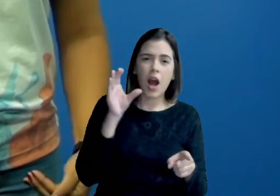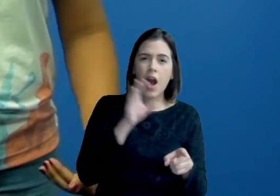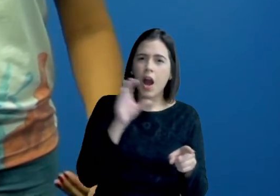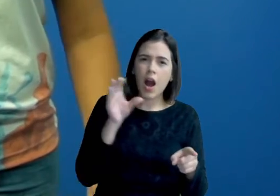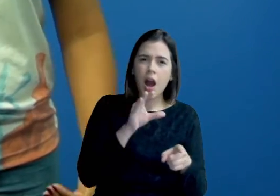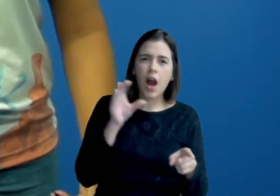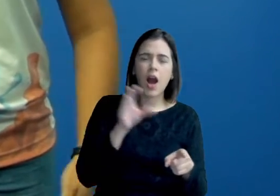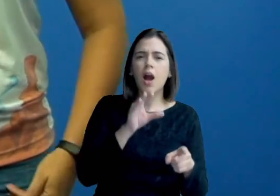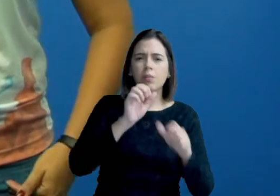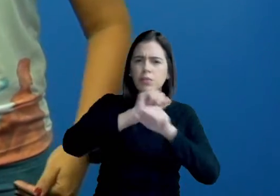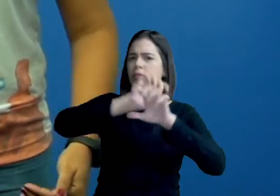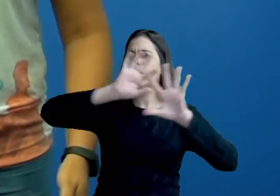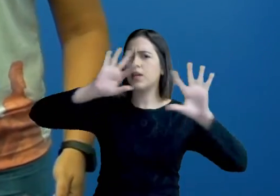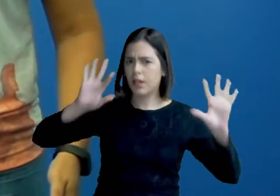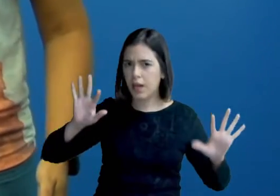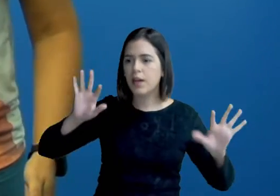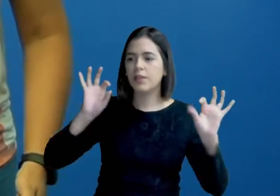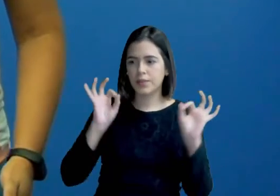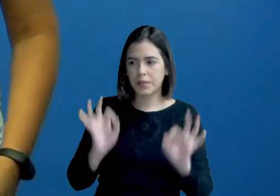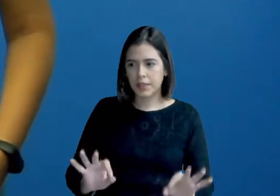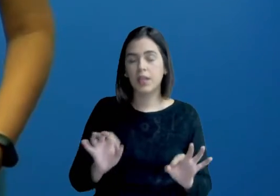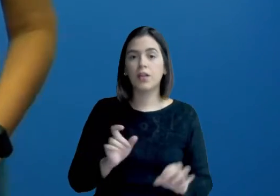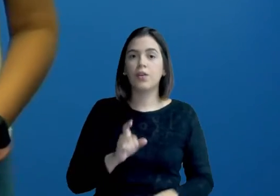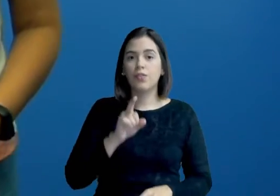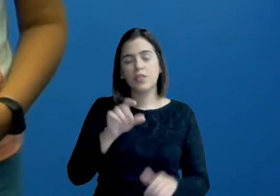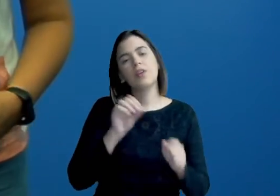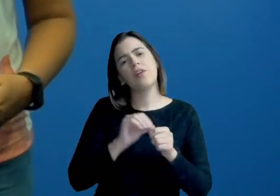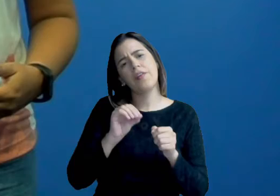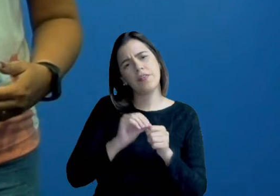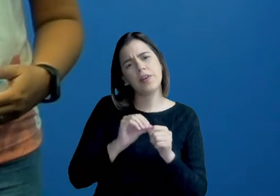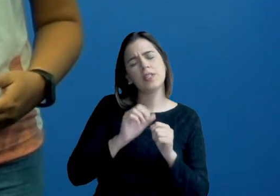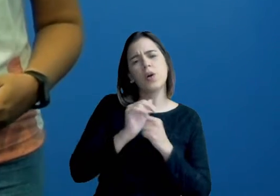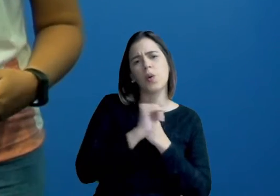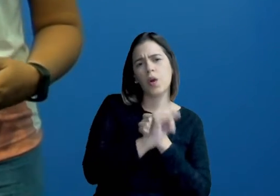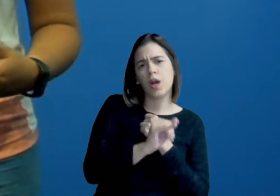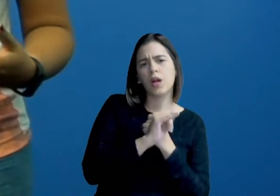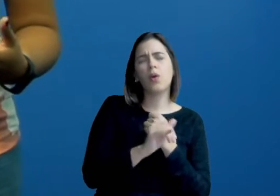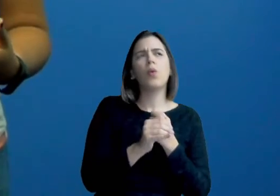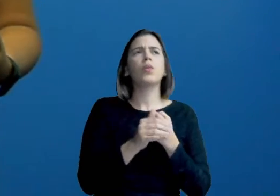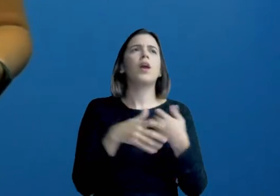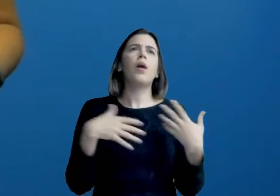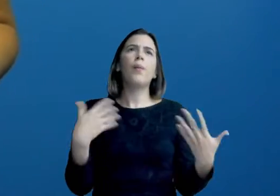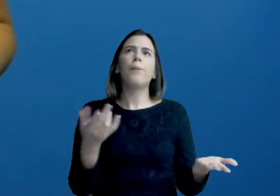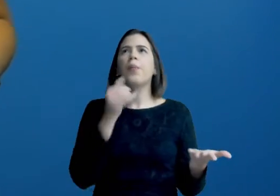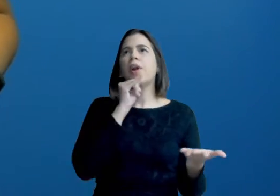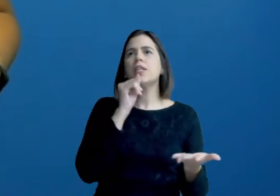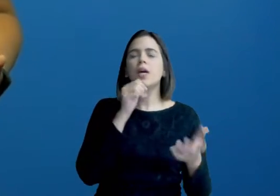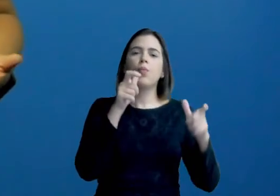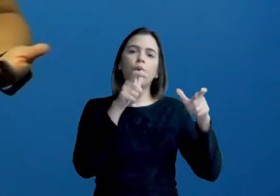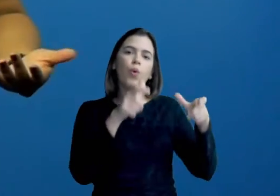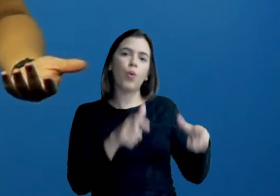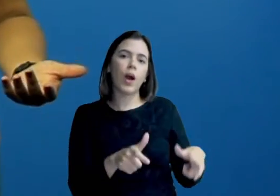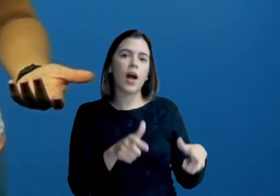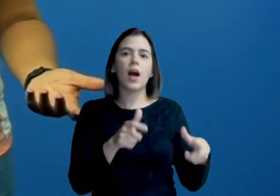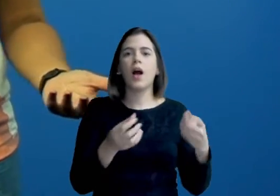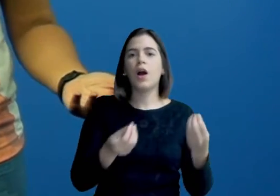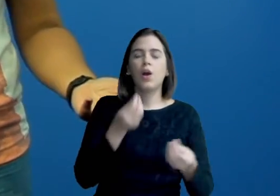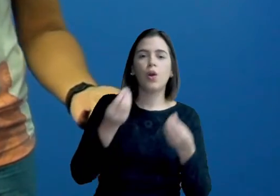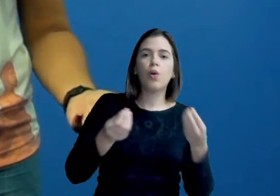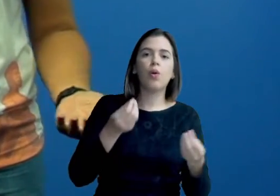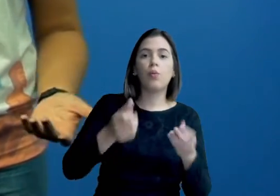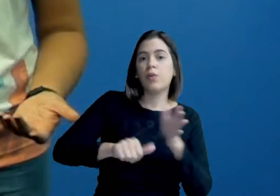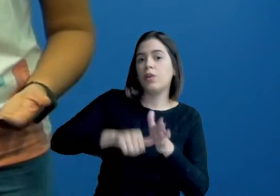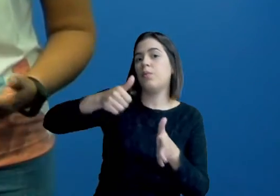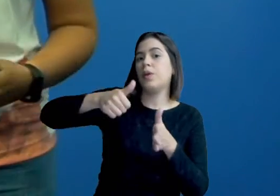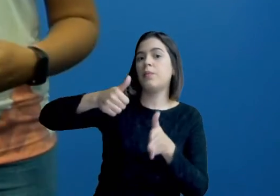rápido, conciso e claro, né? Você vai fazer uma crônica sobre um lugar, por exemplo, como eram os casos